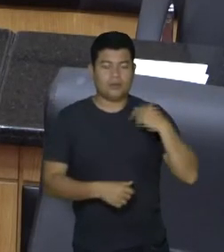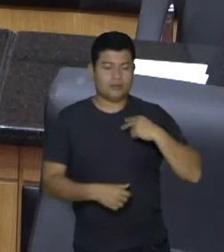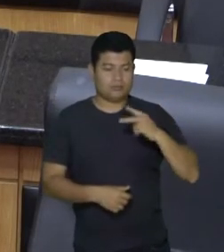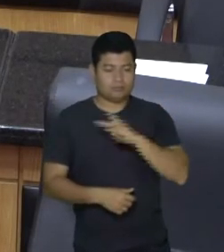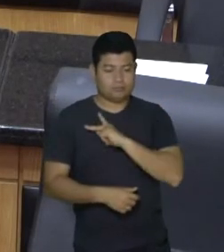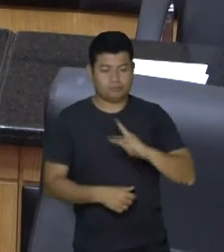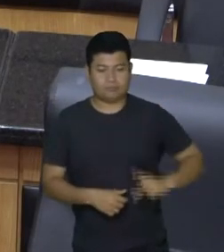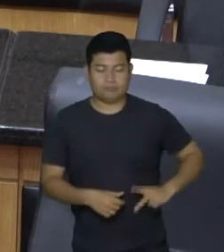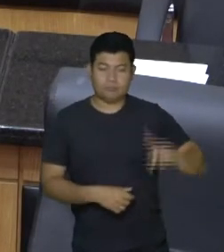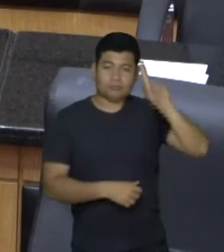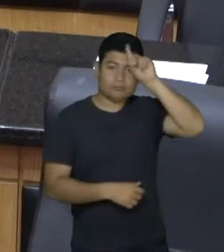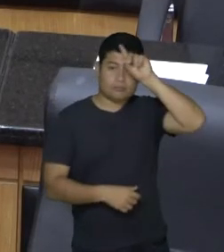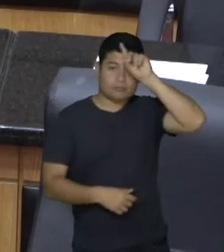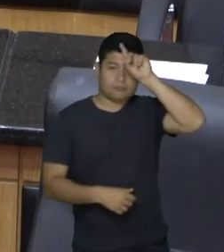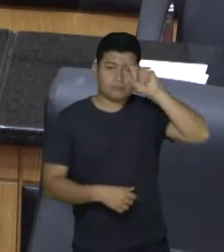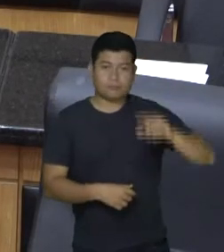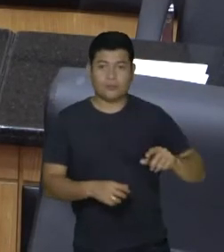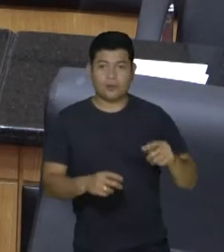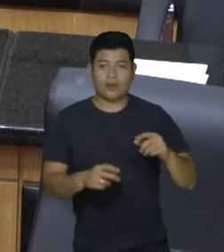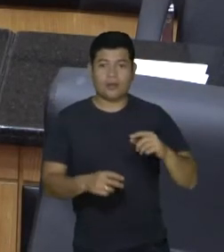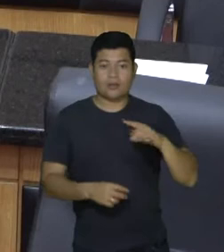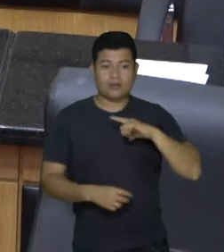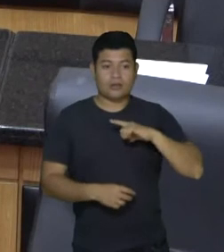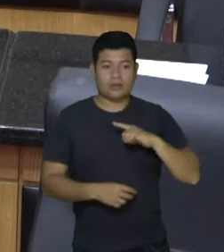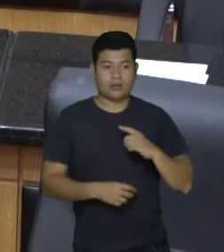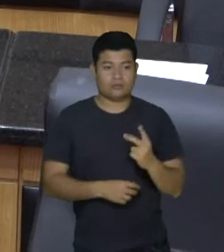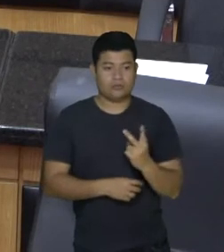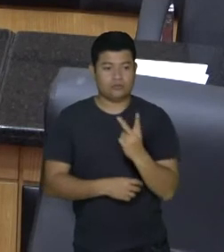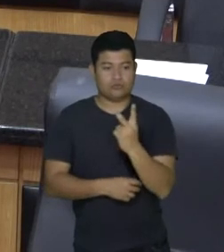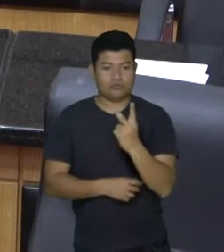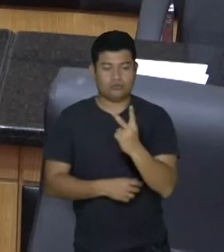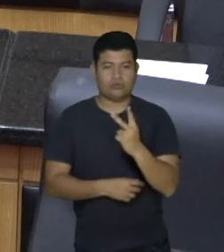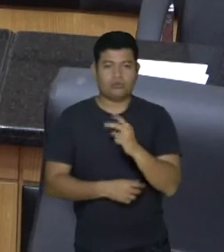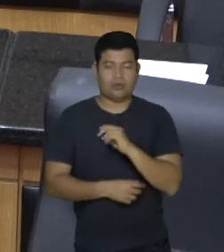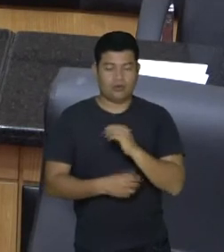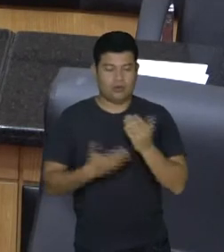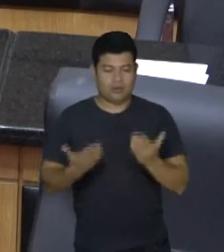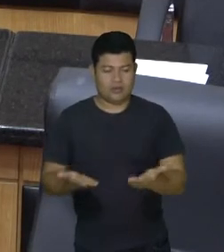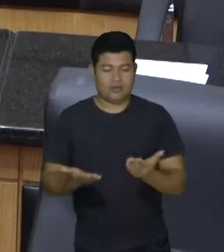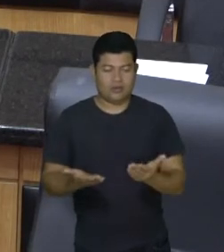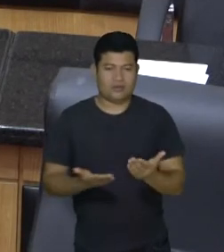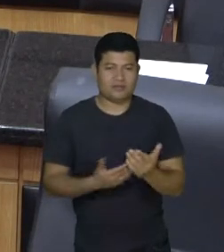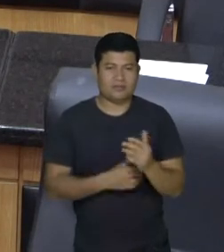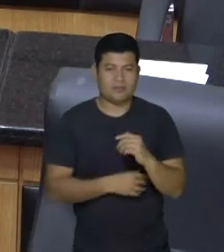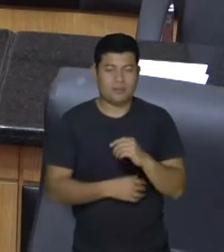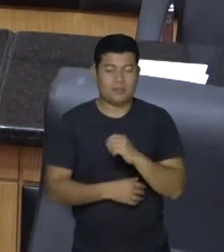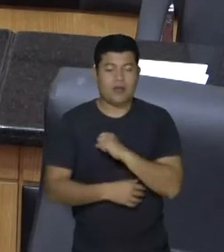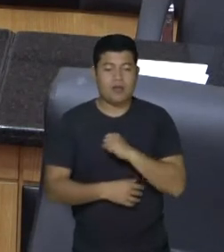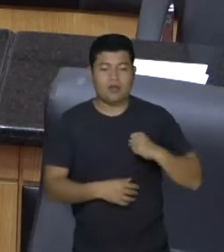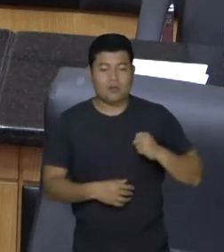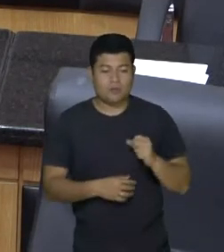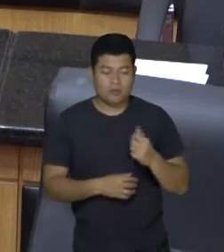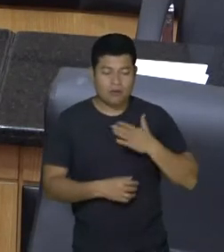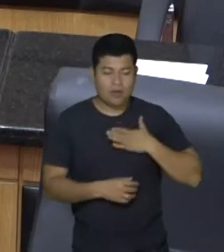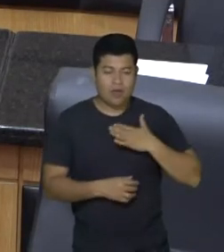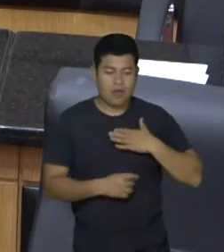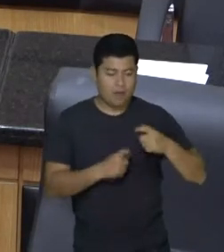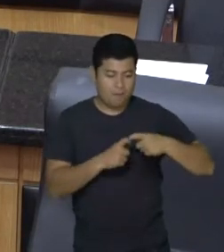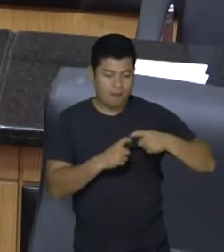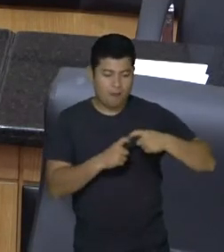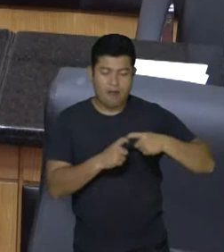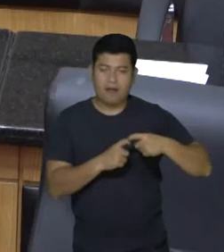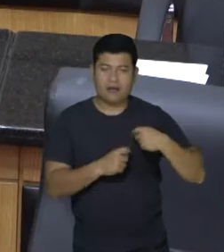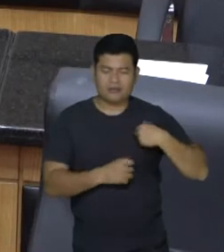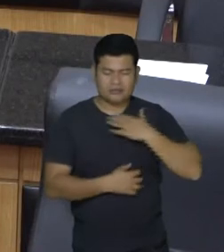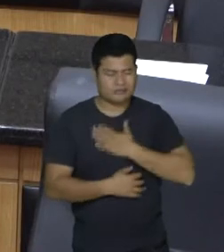tenho duas sobrinhas médicas, um sobrinho médico, né? Isso, para a gente sabe o quanto eles se